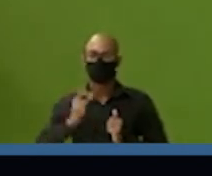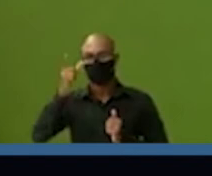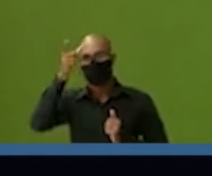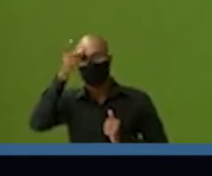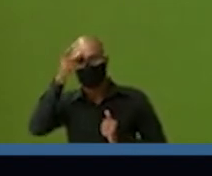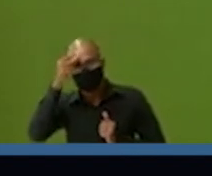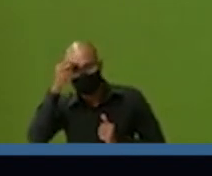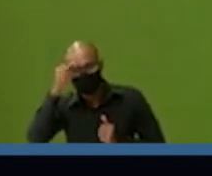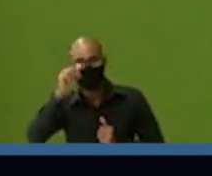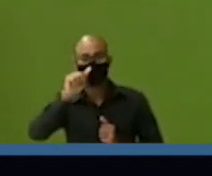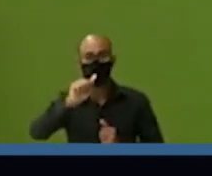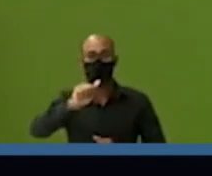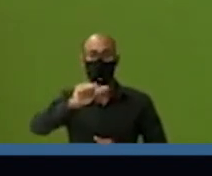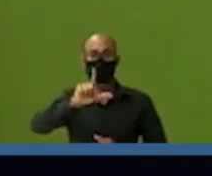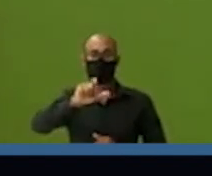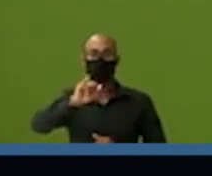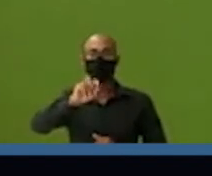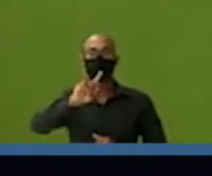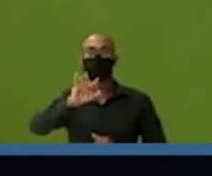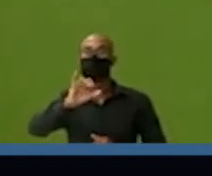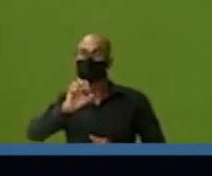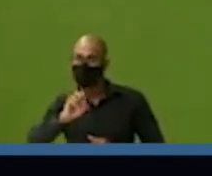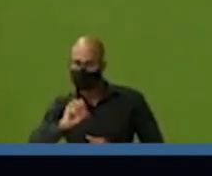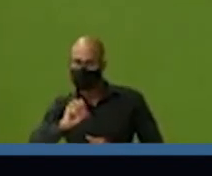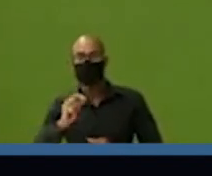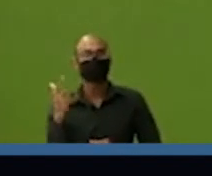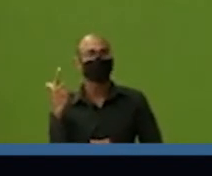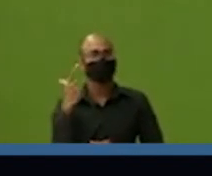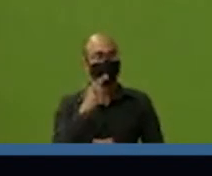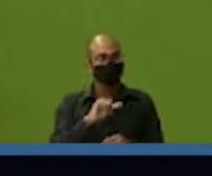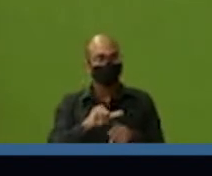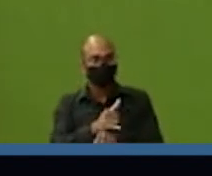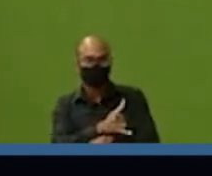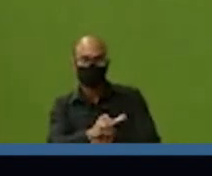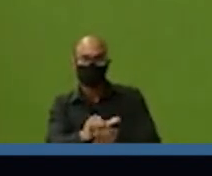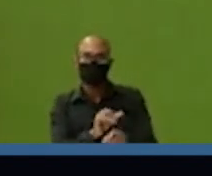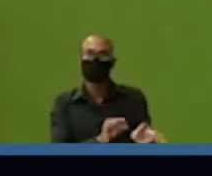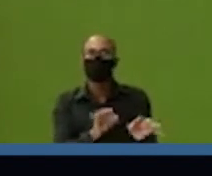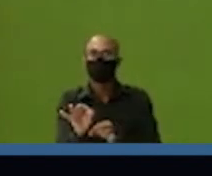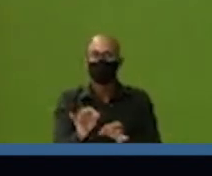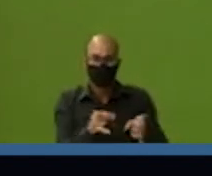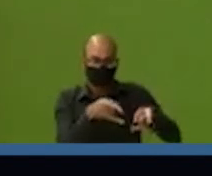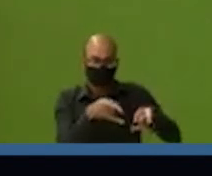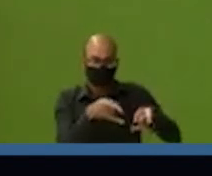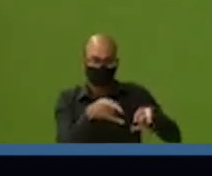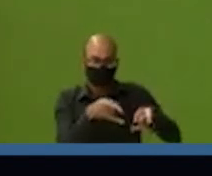um espaço para a gente construir outras alternativas, inclusive na montagem de leitos de UTIs.